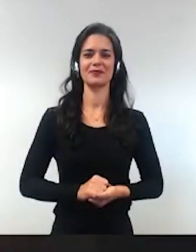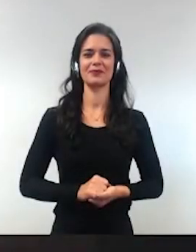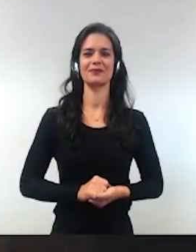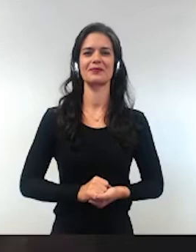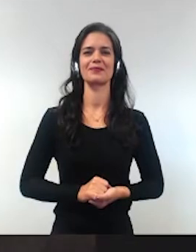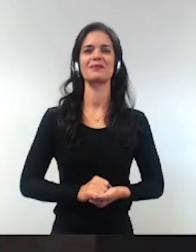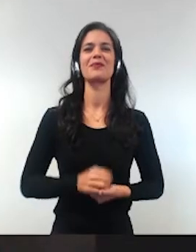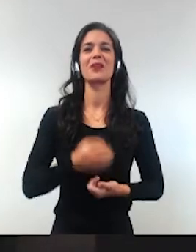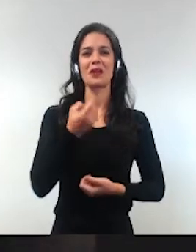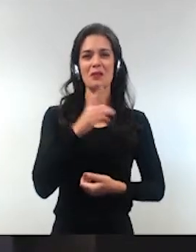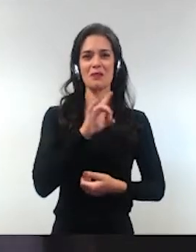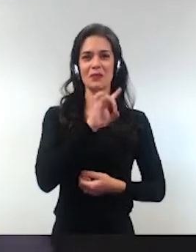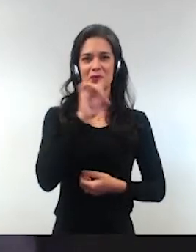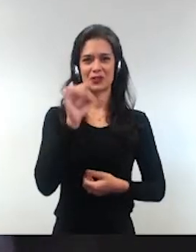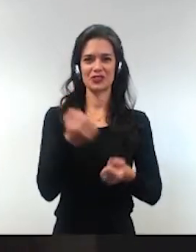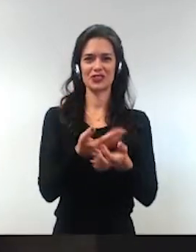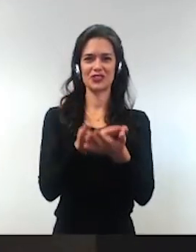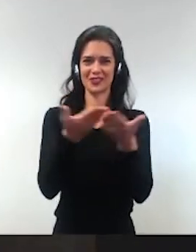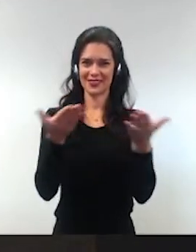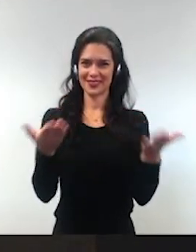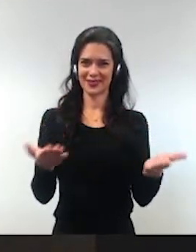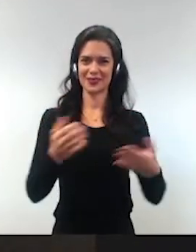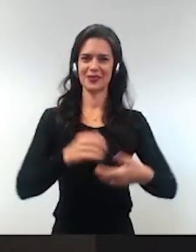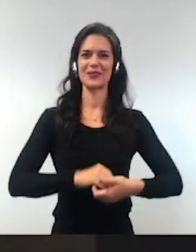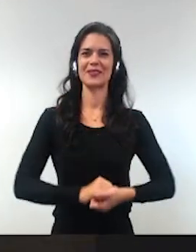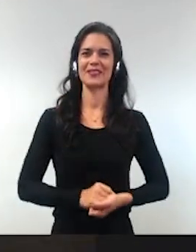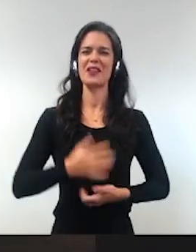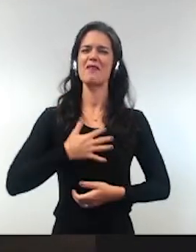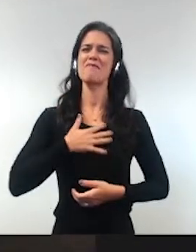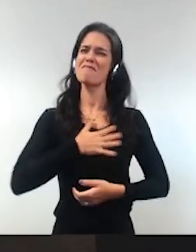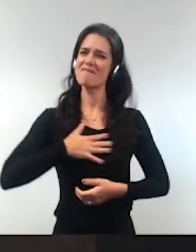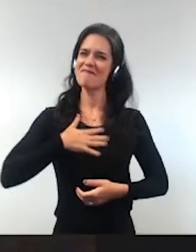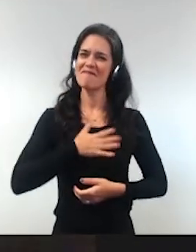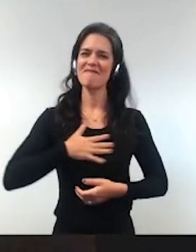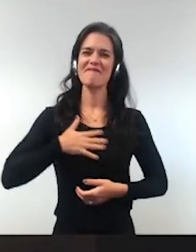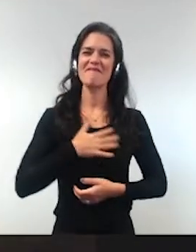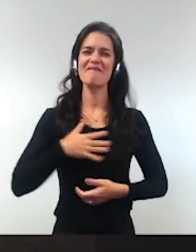Estamos no ar, bom dia a todos. É um prazer imenso